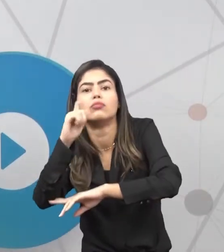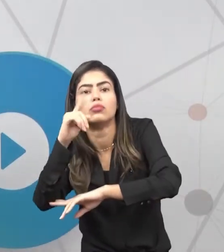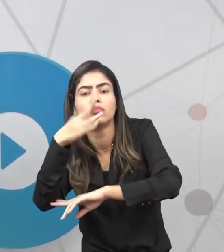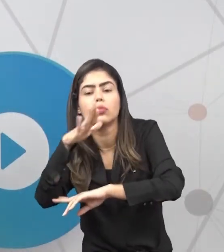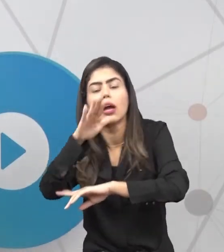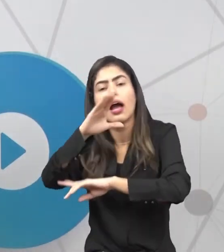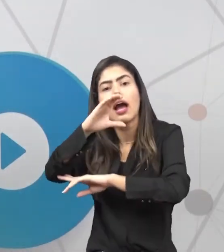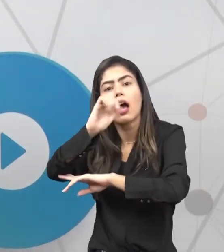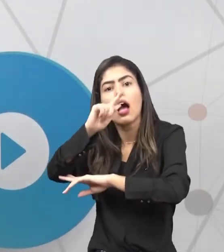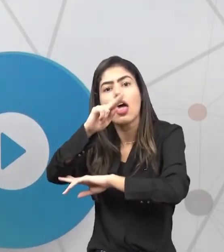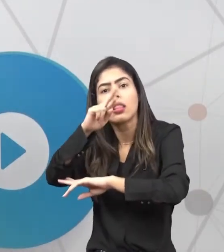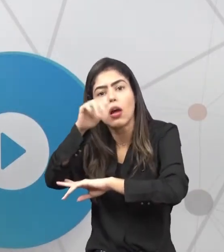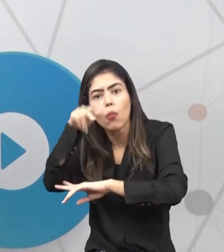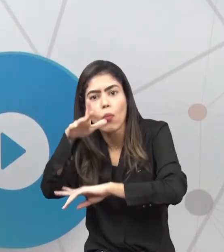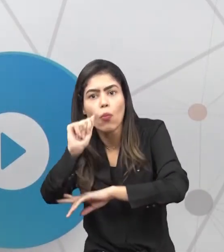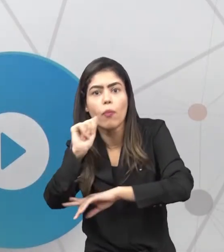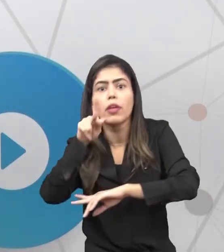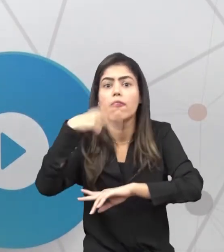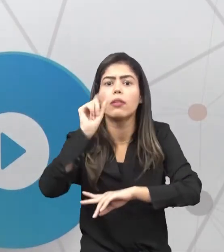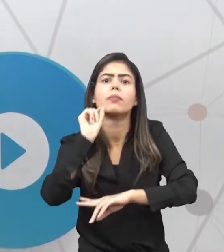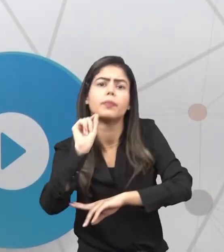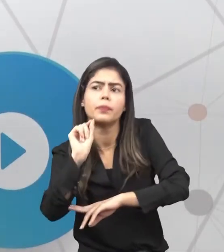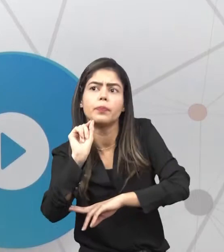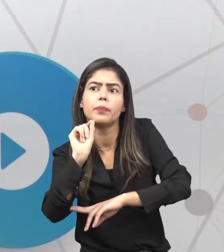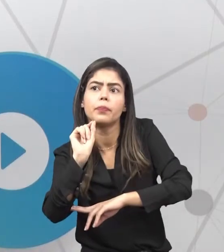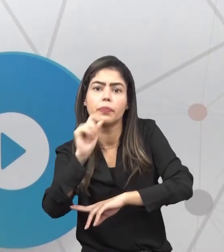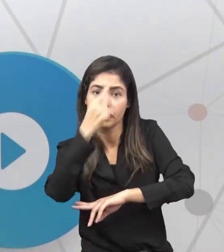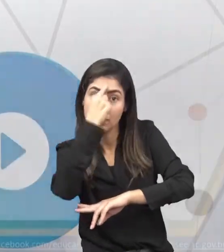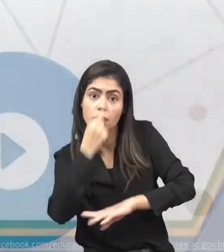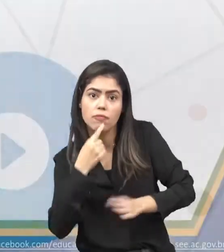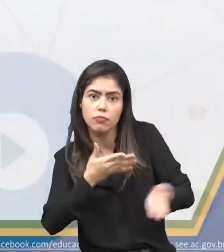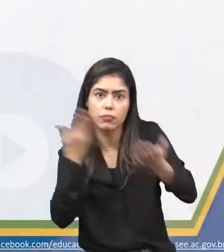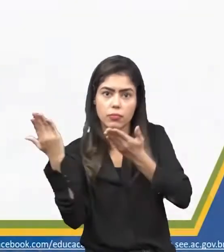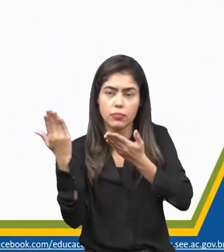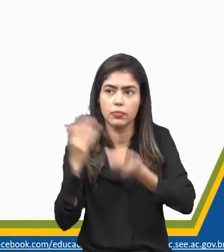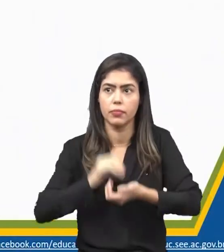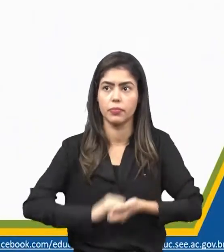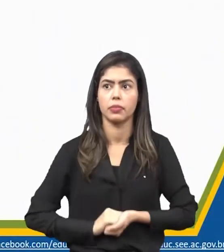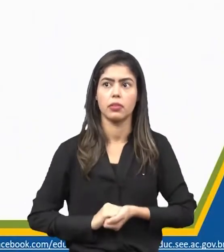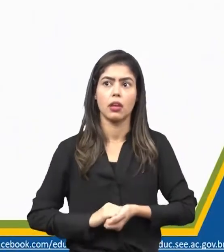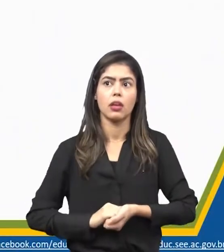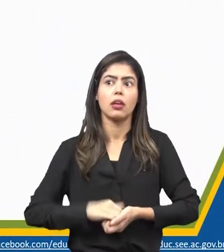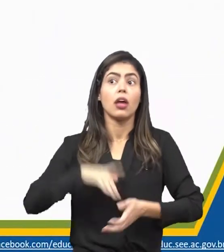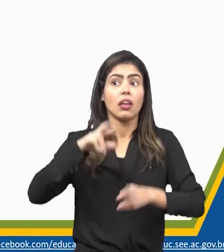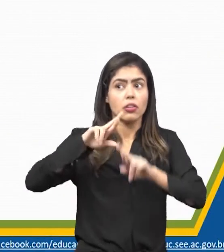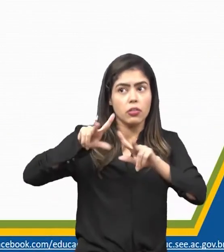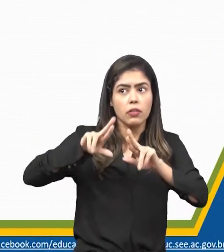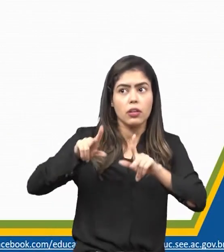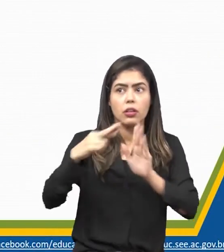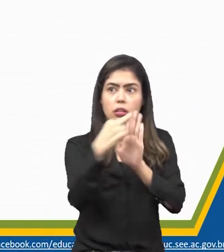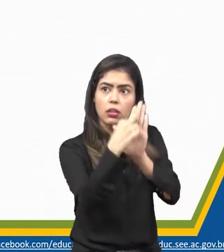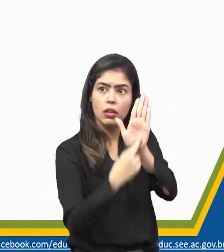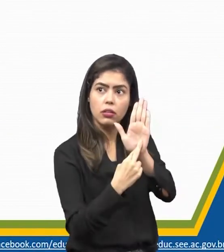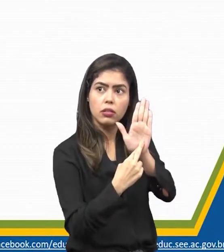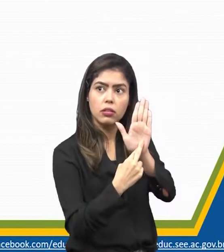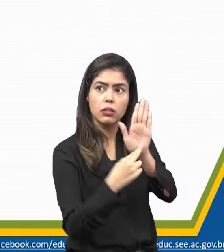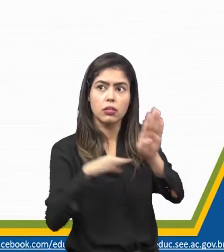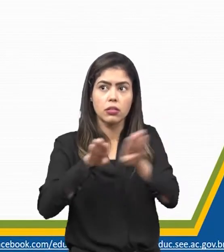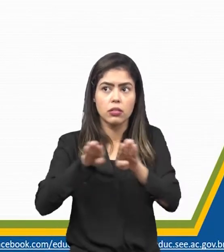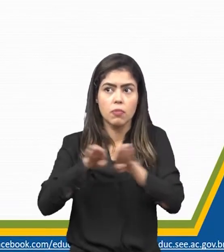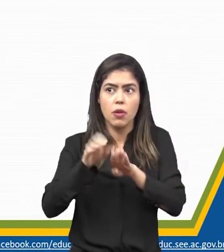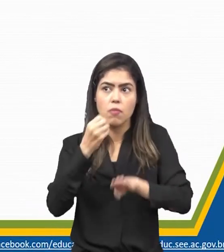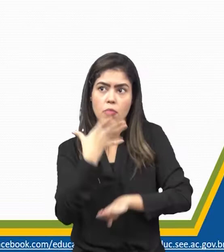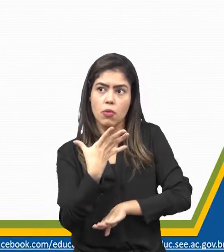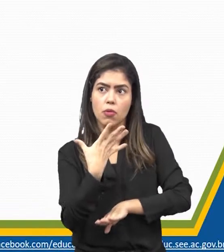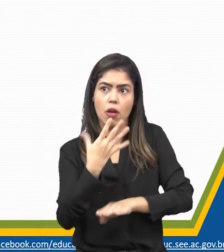filósofo, ele diz o seguinte, vejamos na tela. Há muita diferenciação entre regras, que são